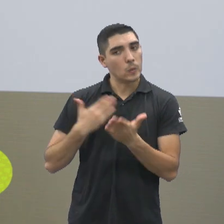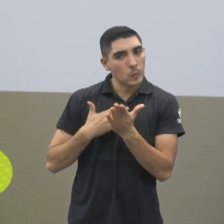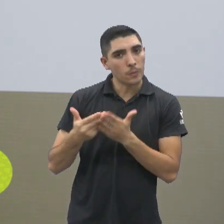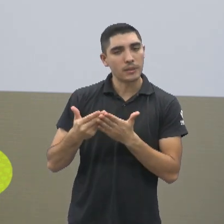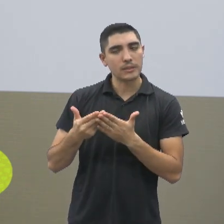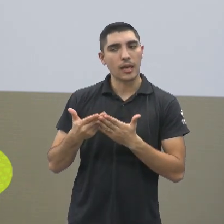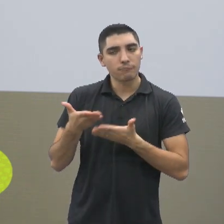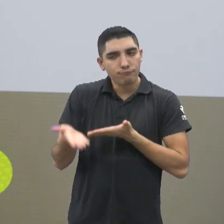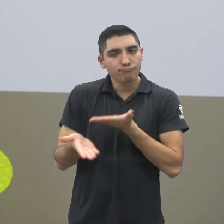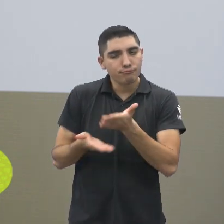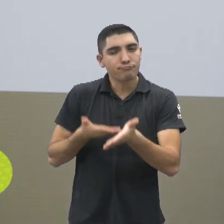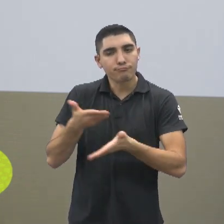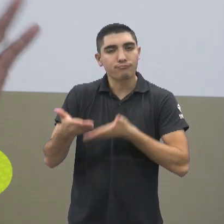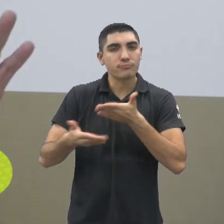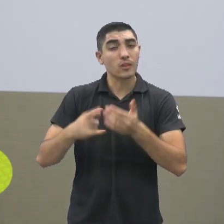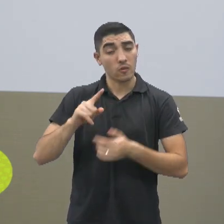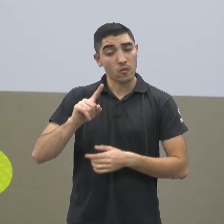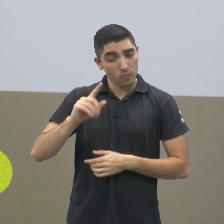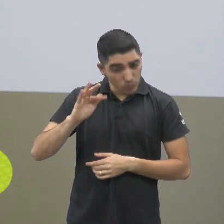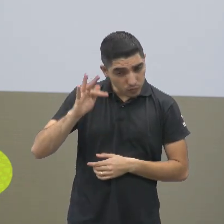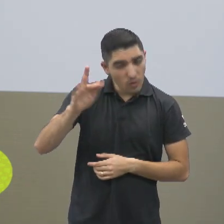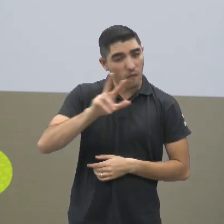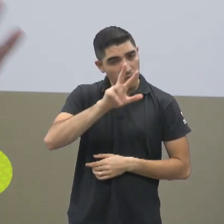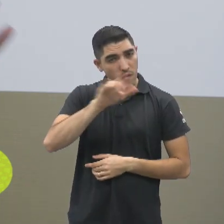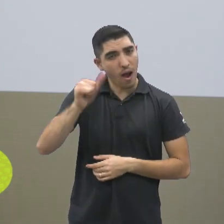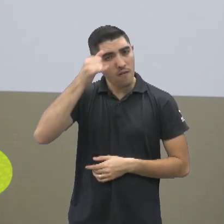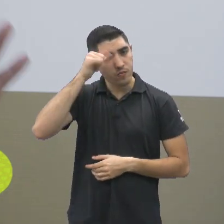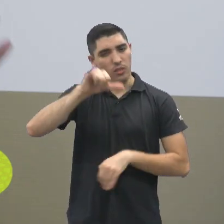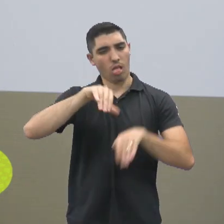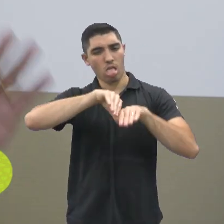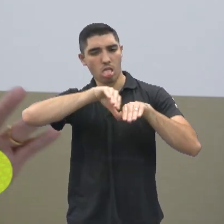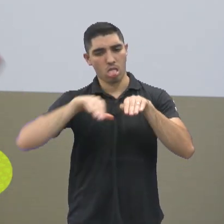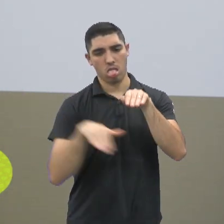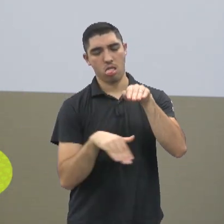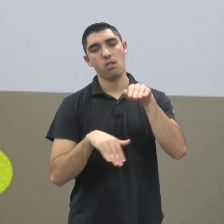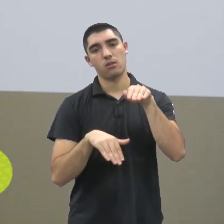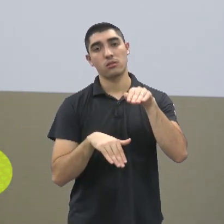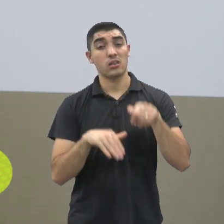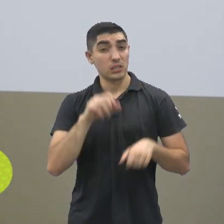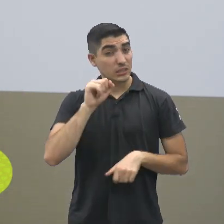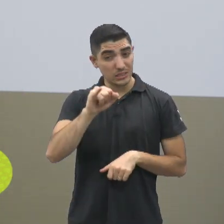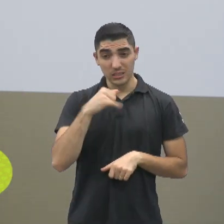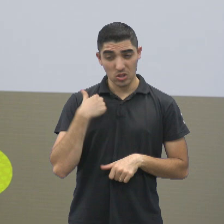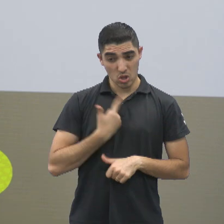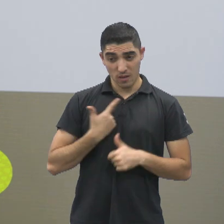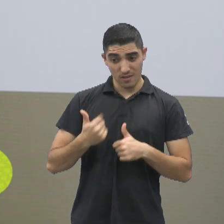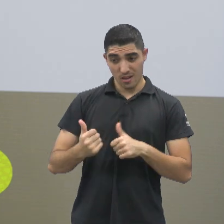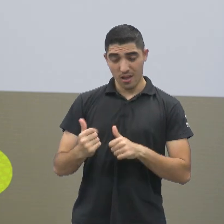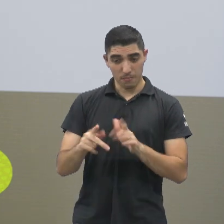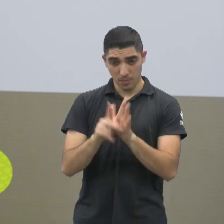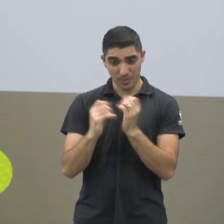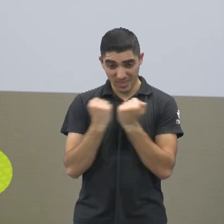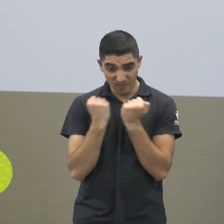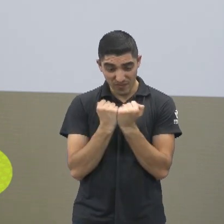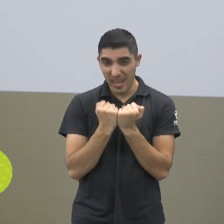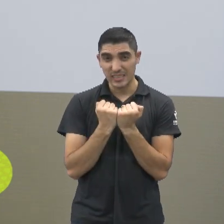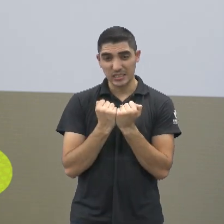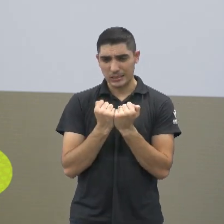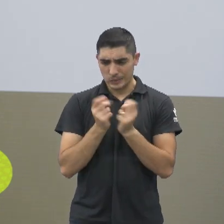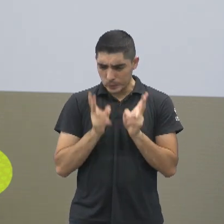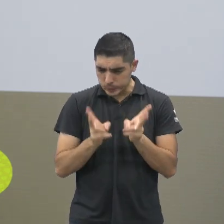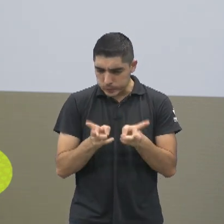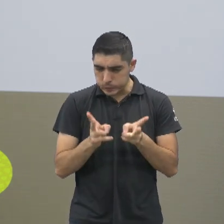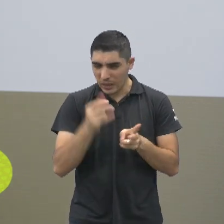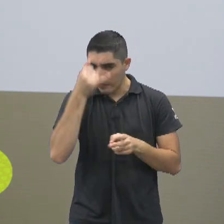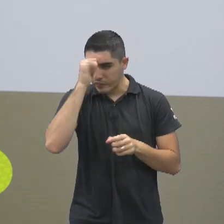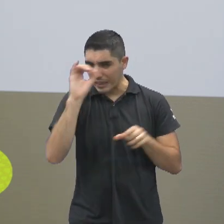defender, que uma hora a gente vai escapar, se a gente ficar aqui 40, 50, 60 minutos aqui atrás sem tomar o gol, uma hora a gente escapa e faz o gol. Tenho certeza disso. E foi